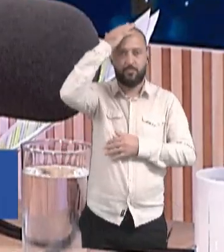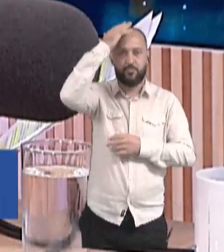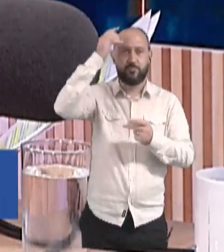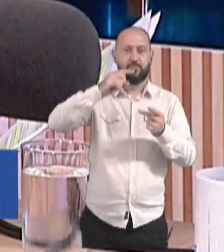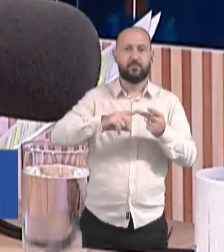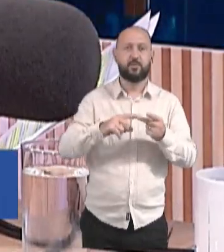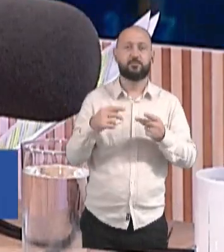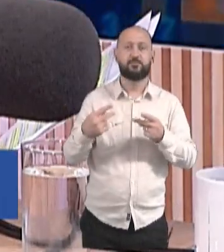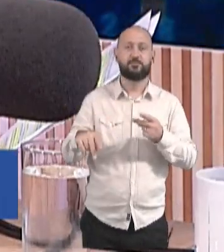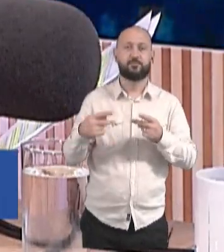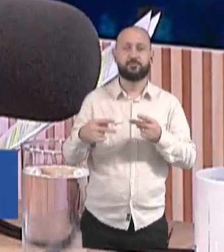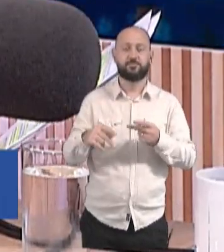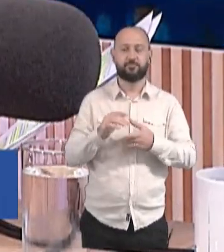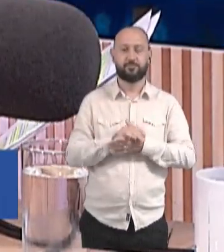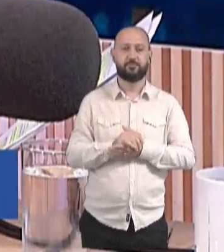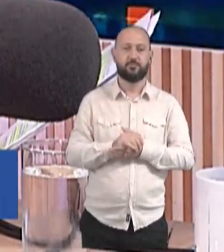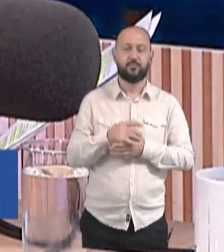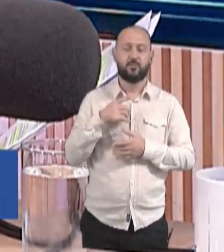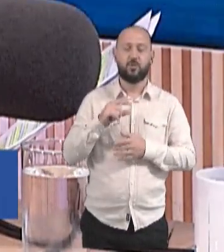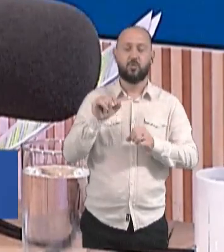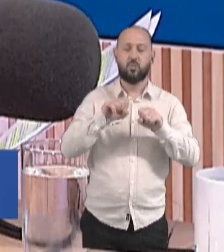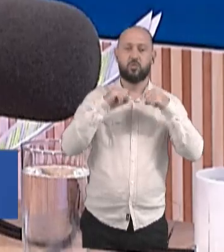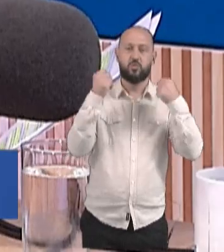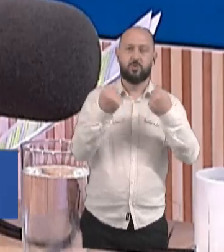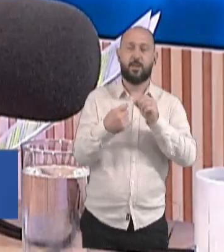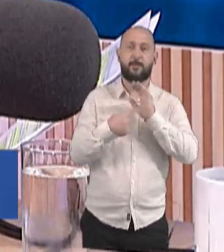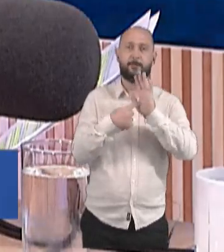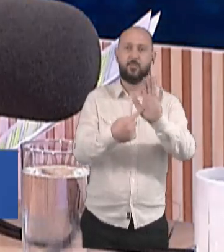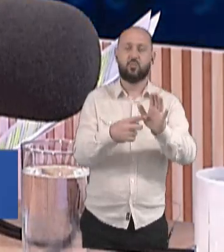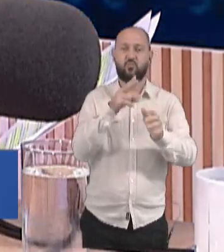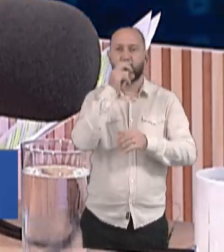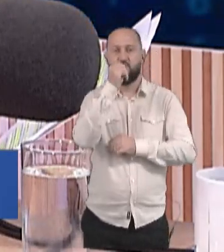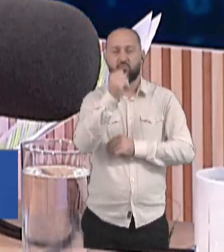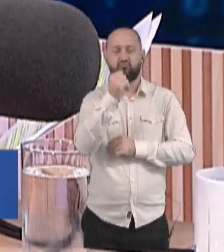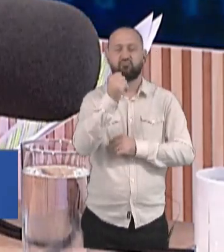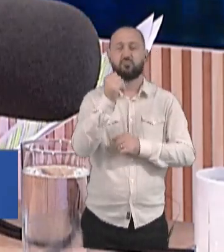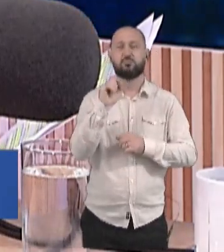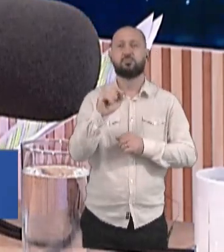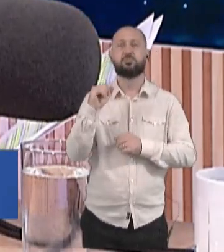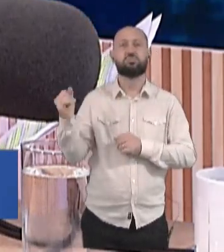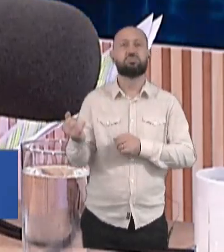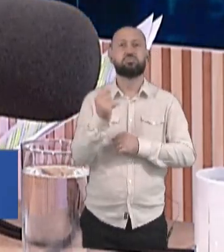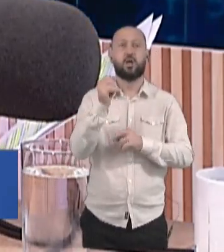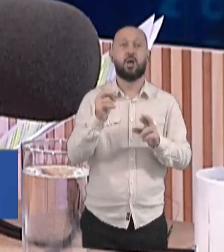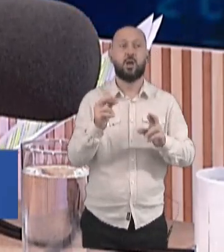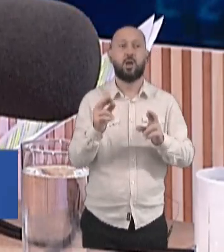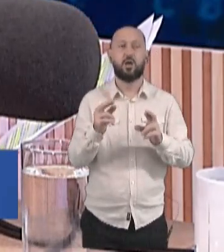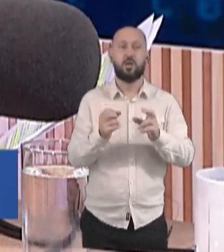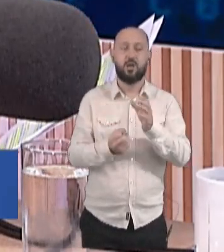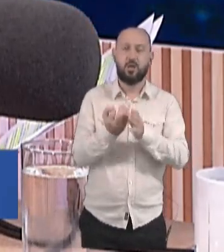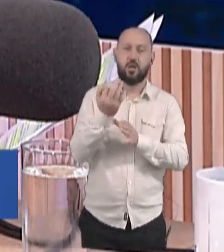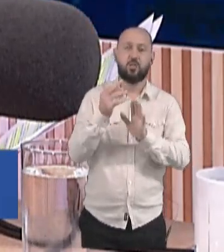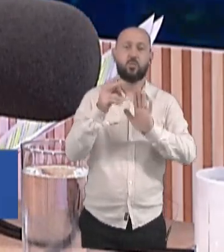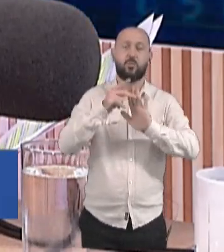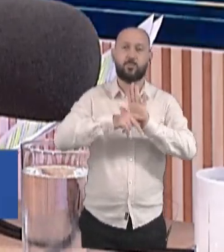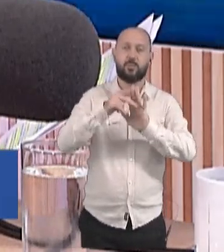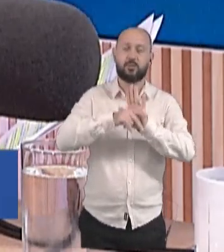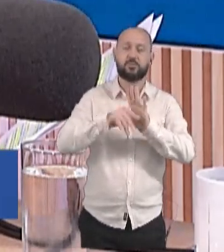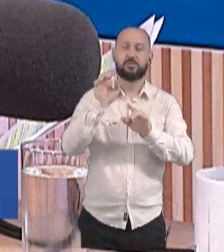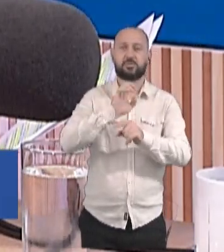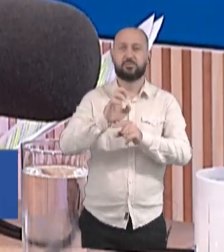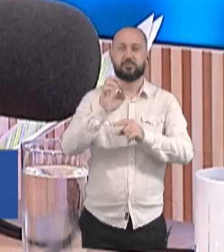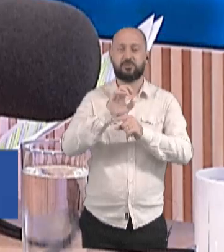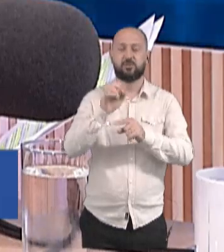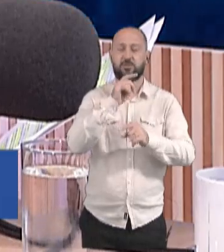e Paraguai. O seminário também enfatizou a importância da reelaboração do Plano Estadual